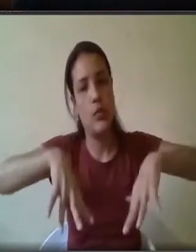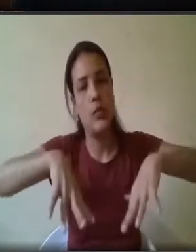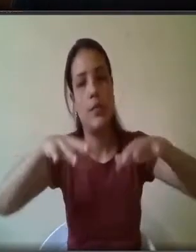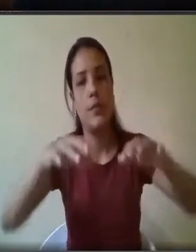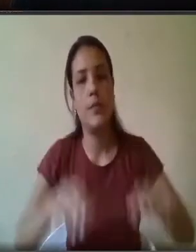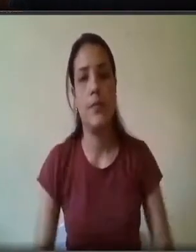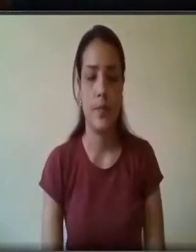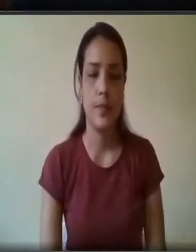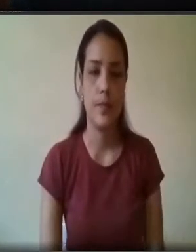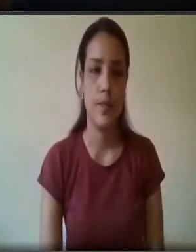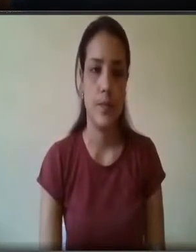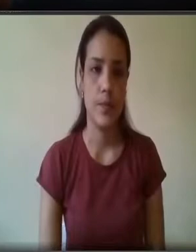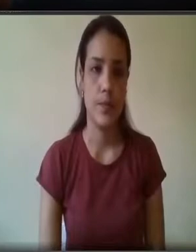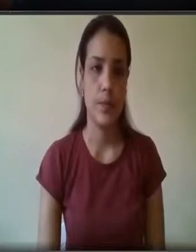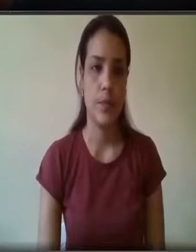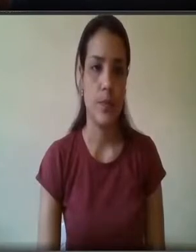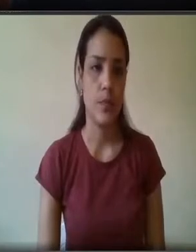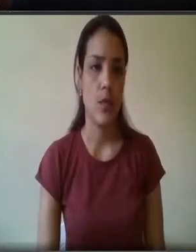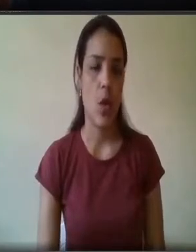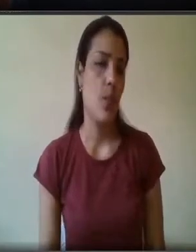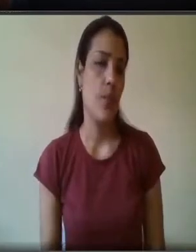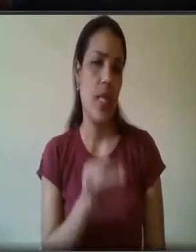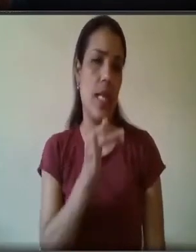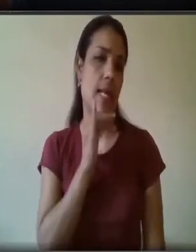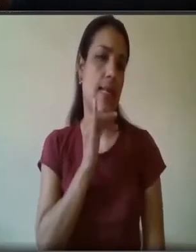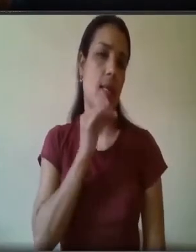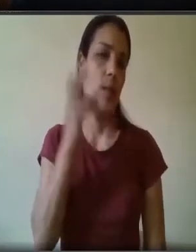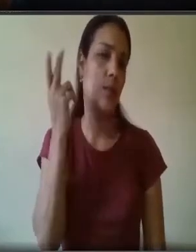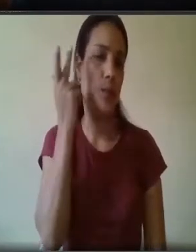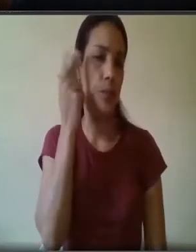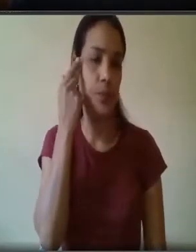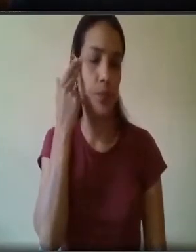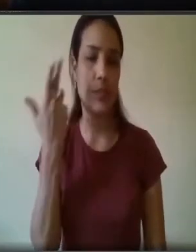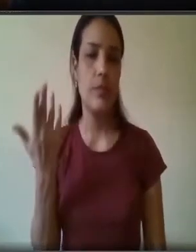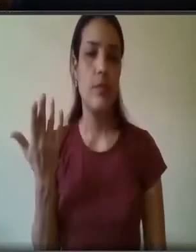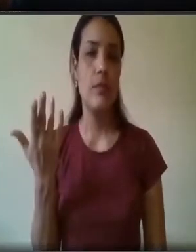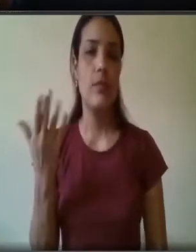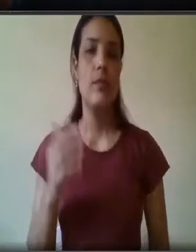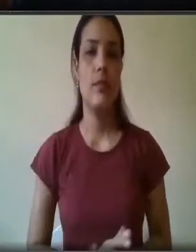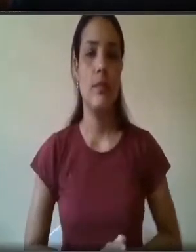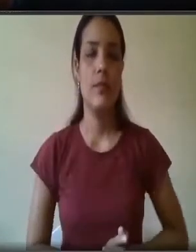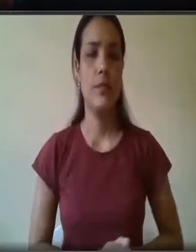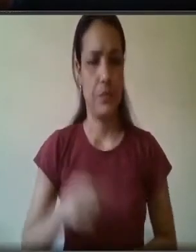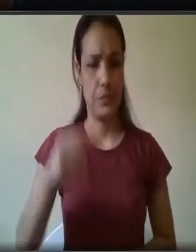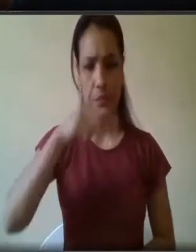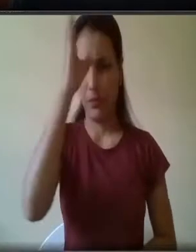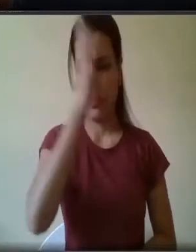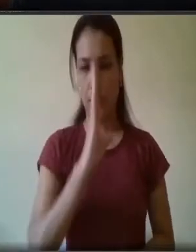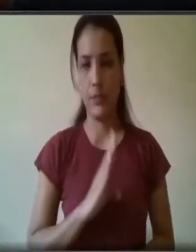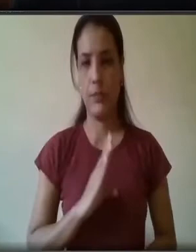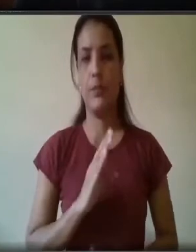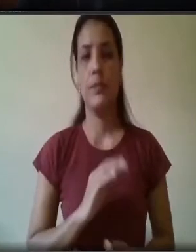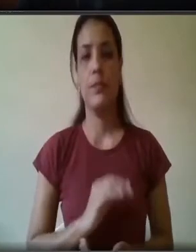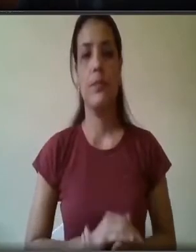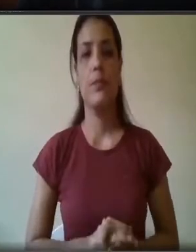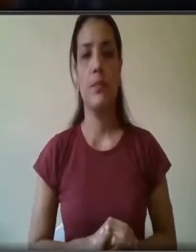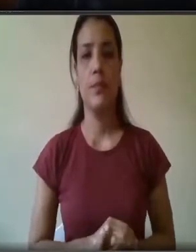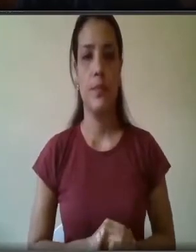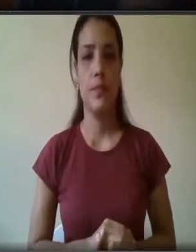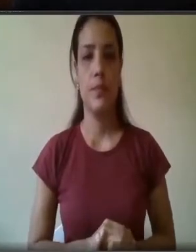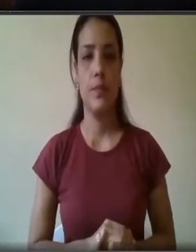Vamos pegar um caso muito comum de ação pluvial aqui no Brasil, de agente externo.